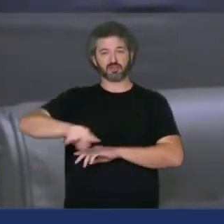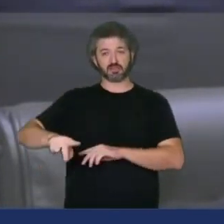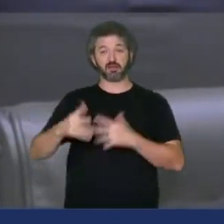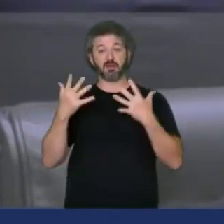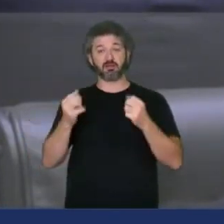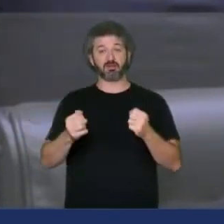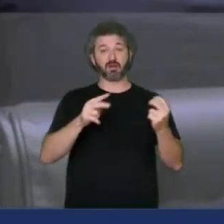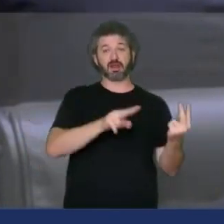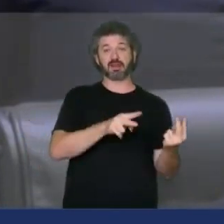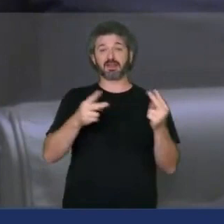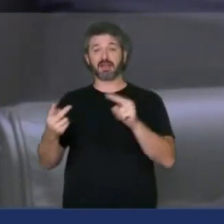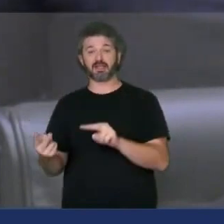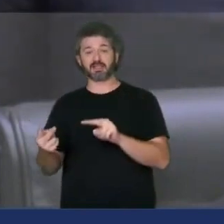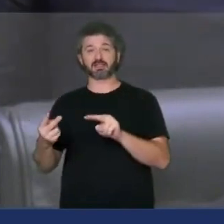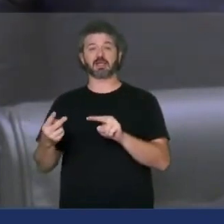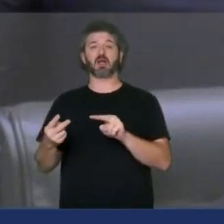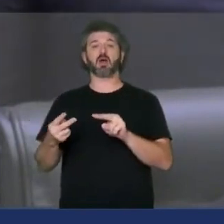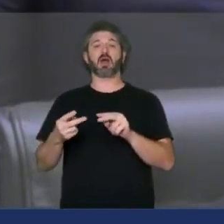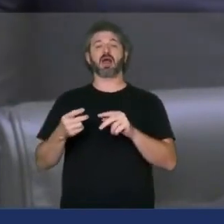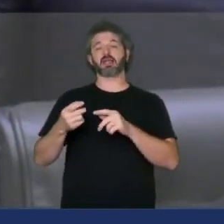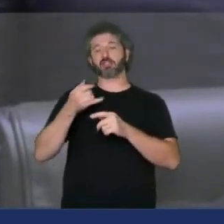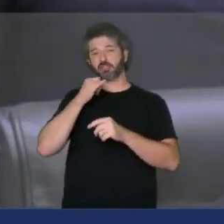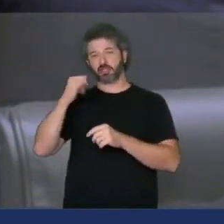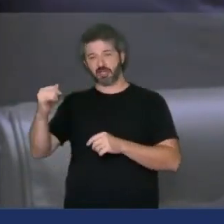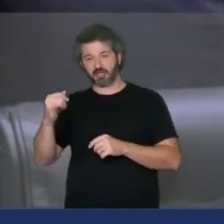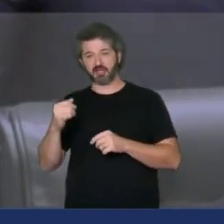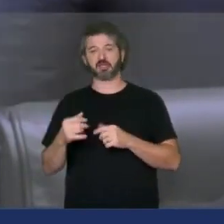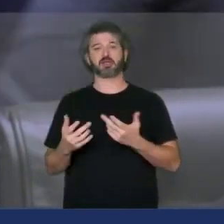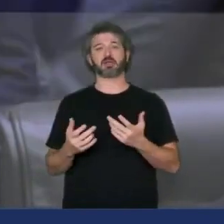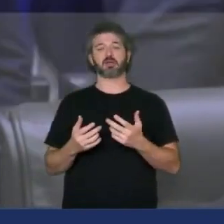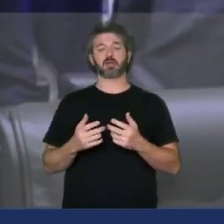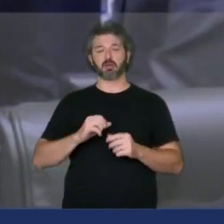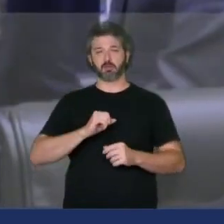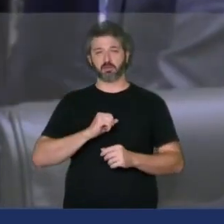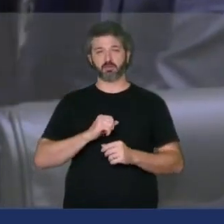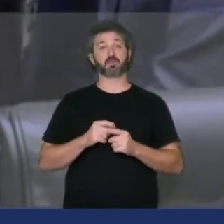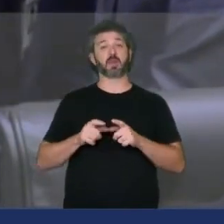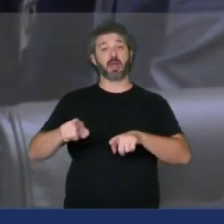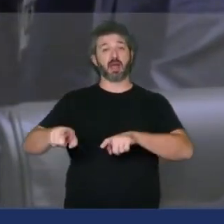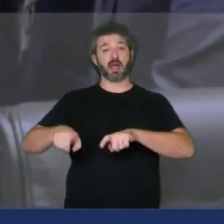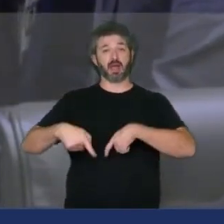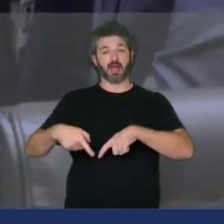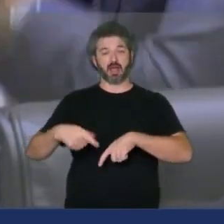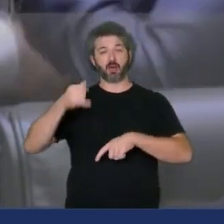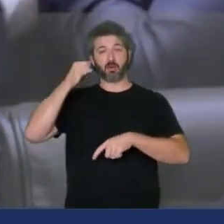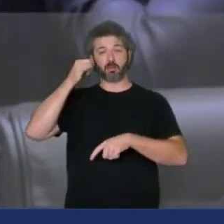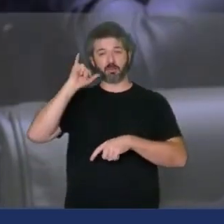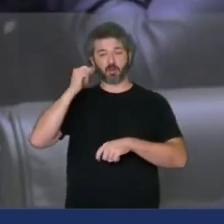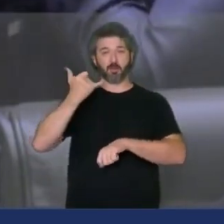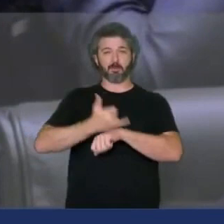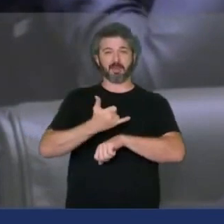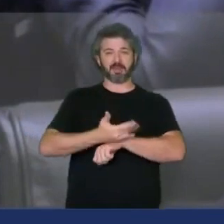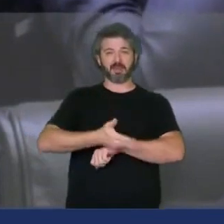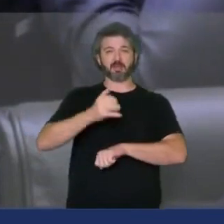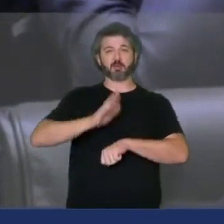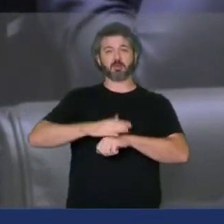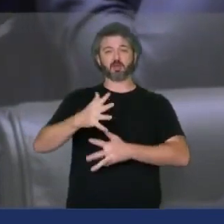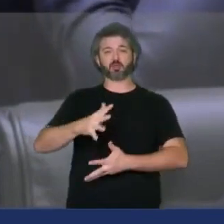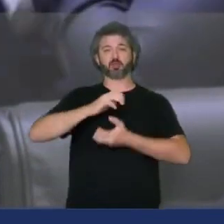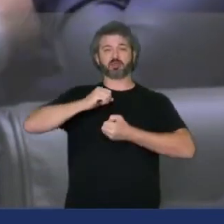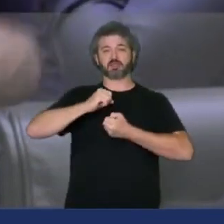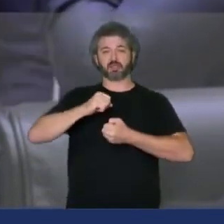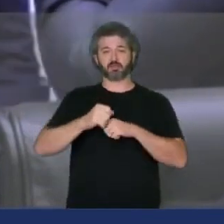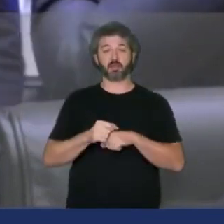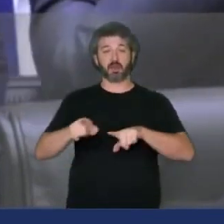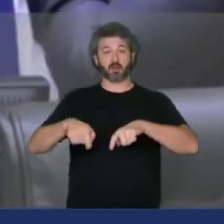a transição energética ecológica para nós para um agropecuário e uma mineração sustentável uma Agricultura